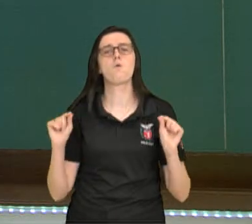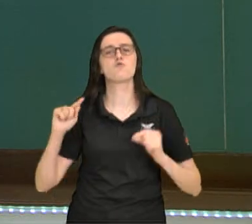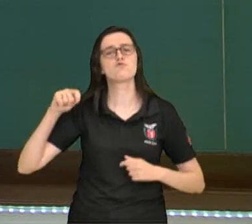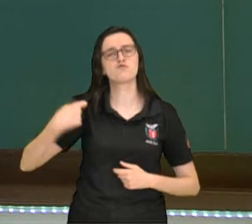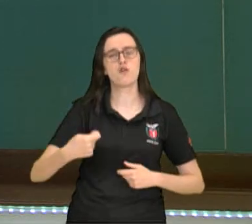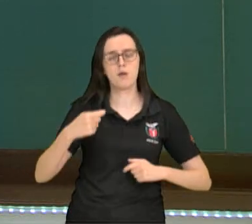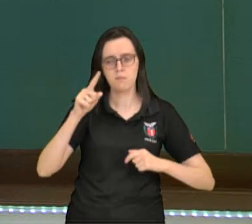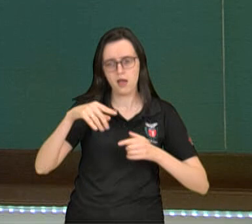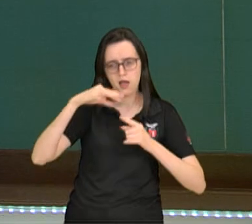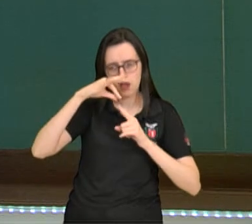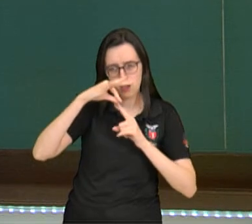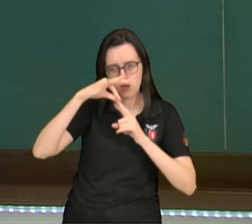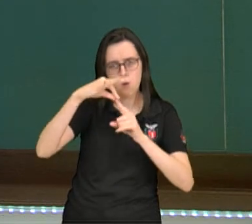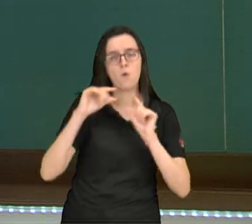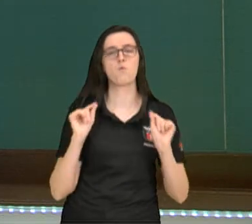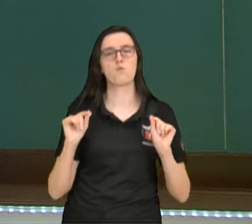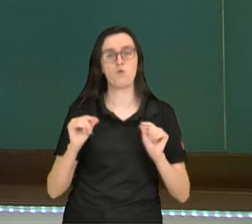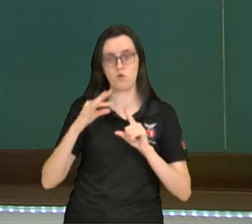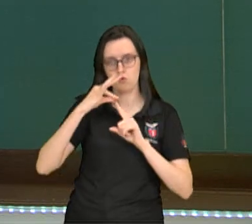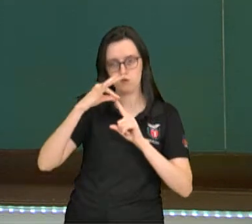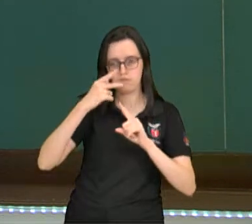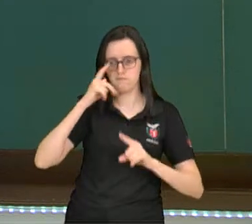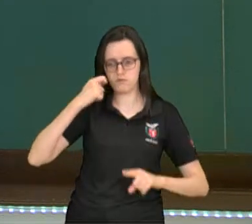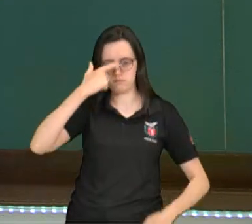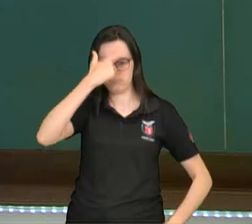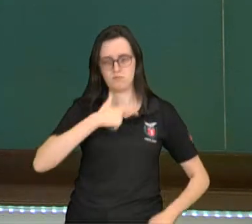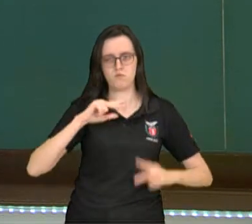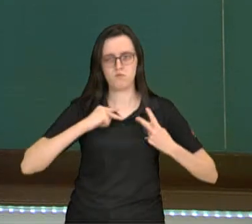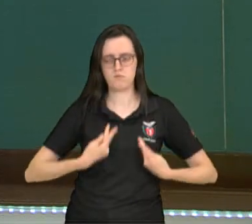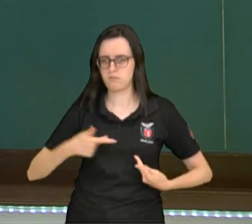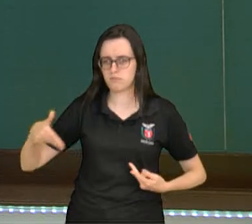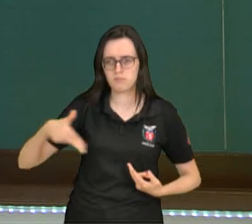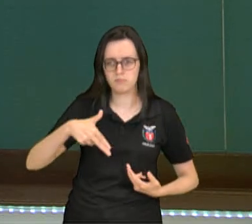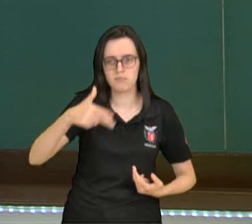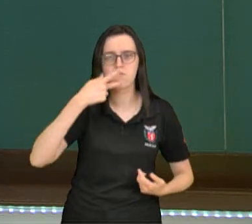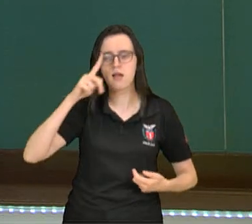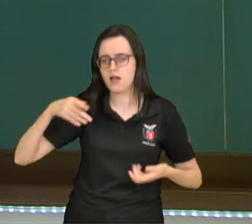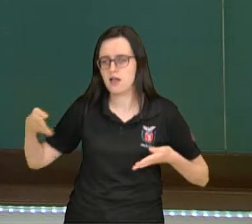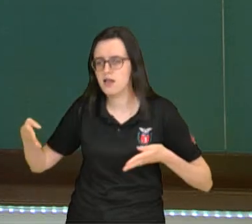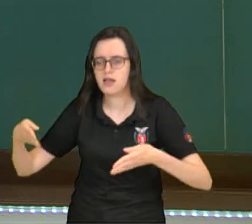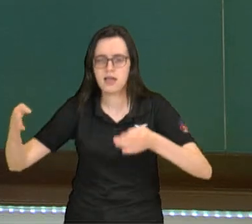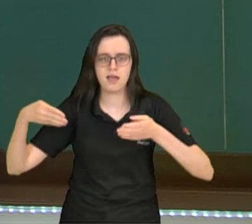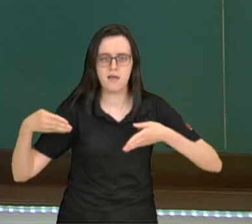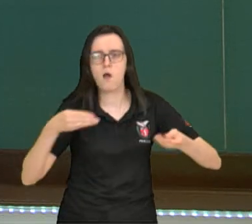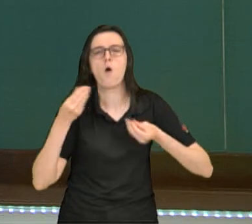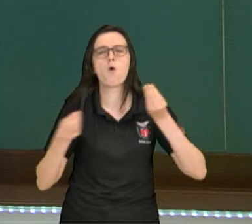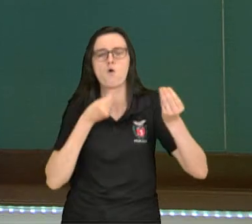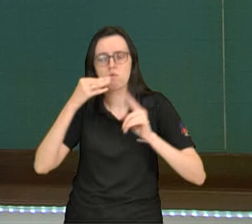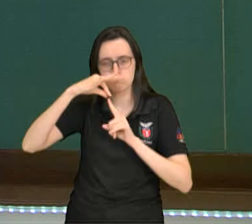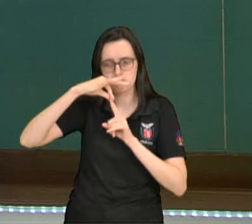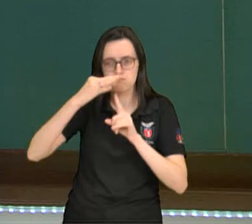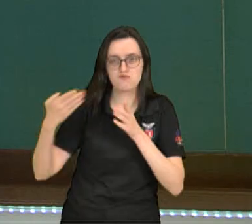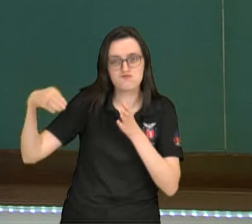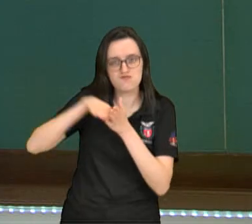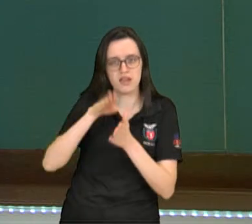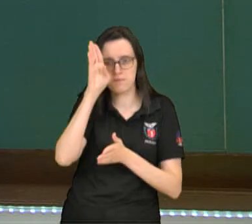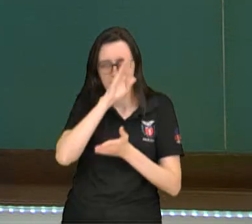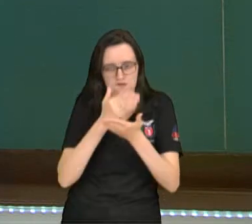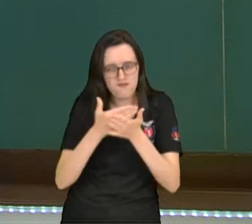sobre orientação pedestre? Nós vimos os percursos, sobre como a orientação chegou no